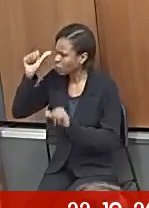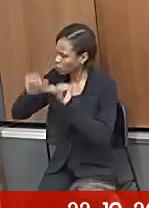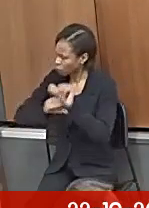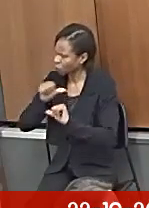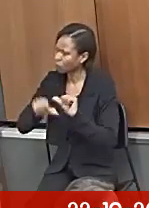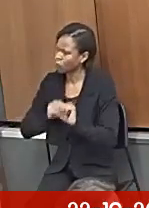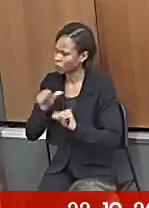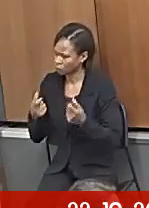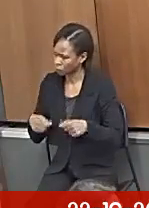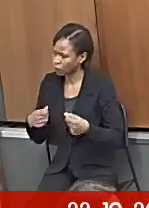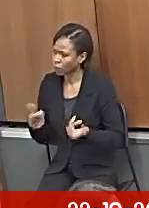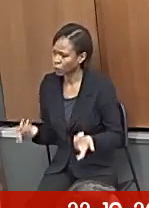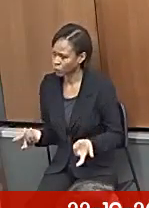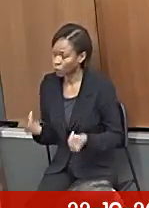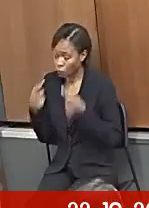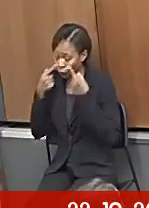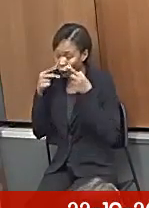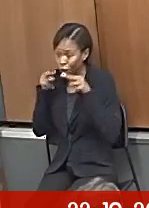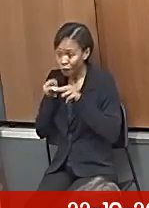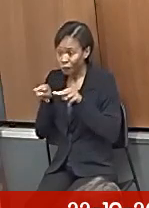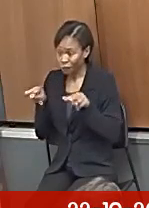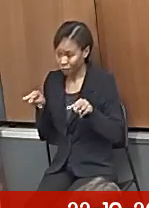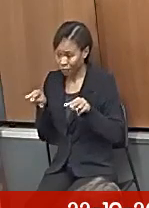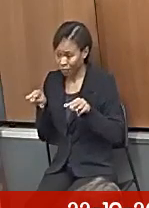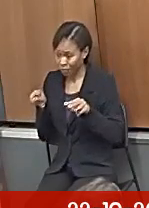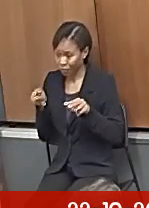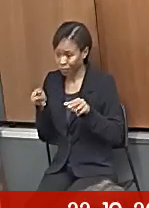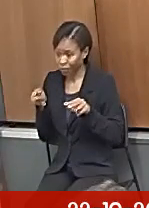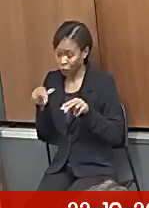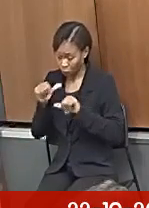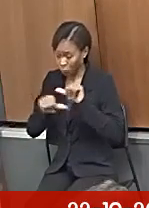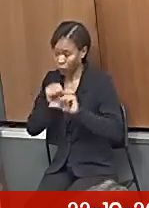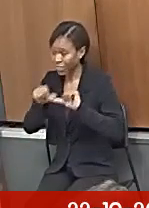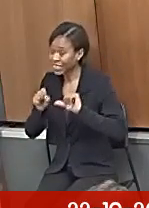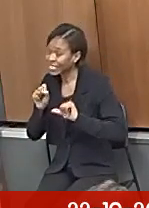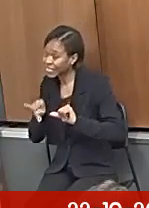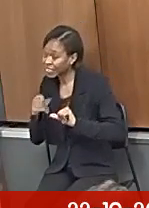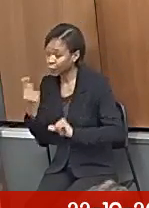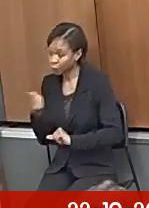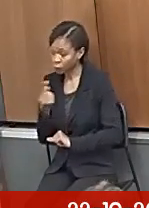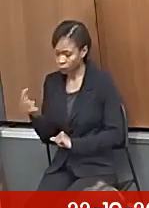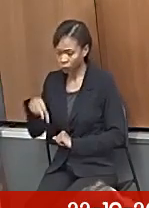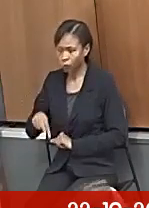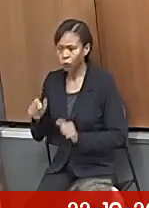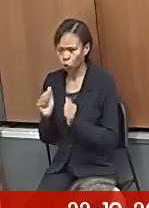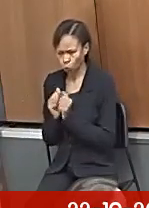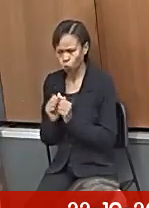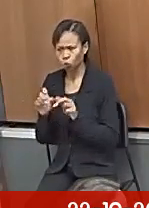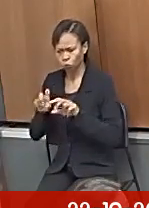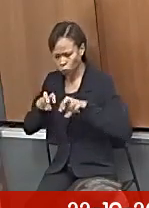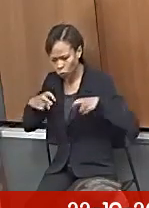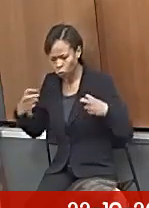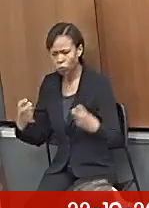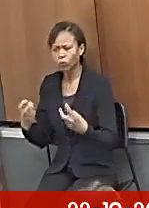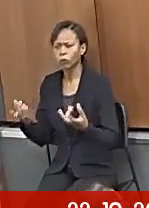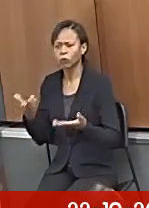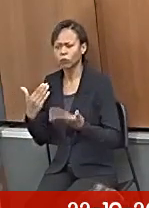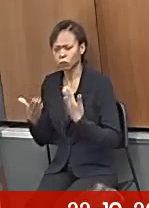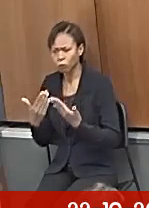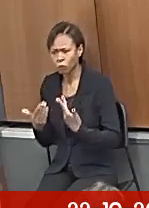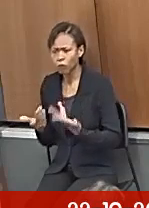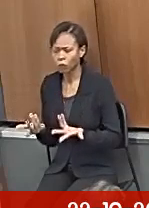Eu só vejo isso acontecendo se nós fizermos isso que nós estamos fazendo. Por isso, eu me sinto muito grata de estar